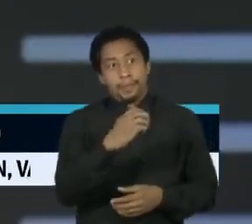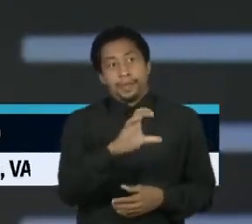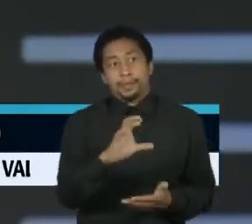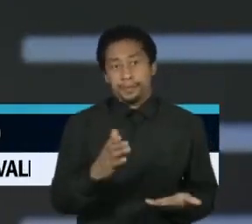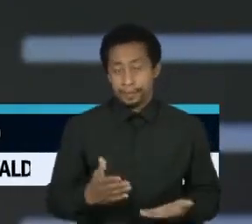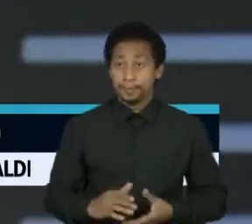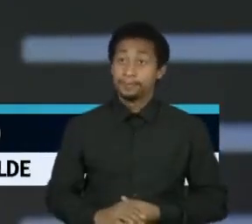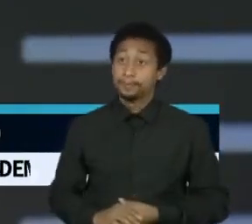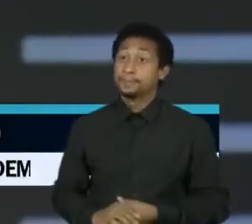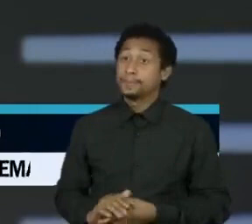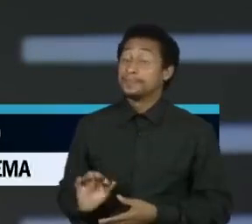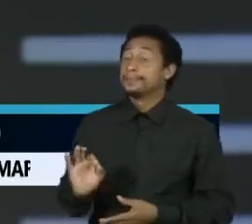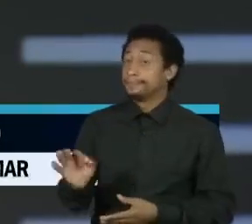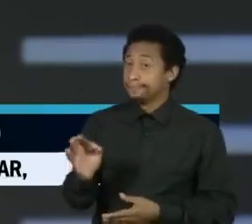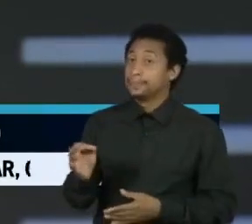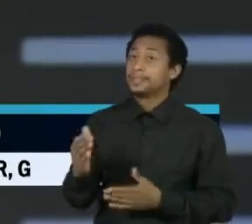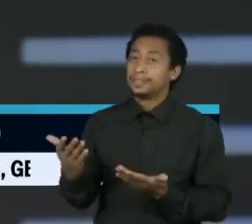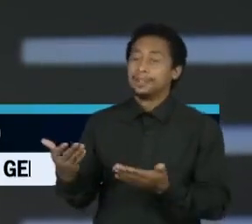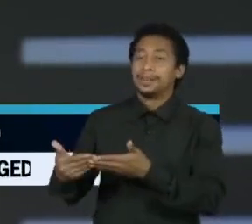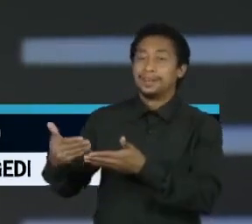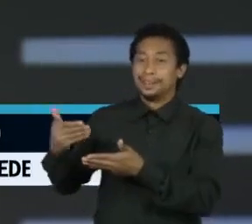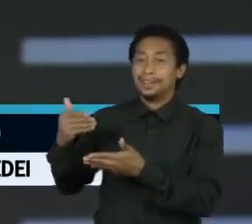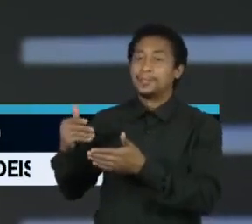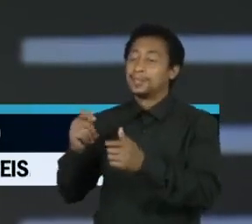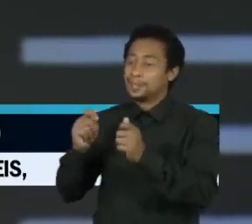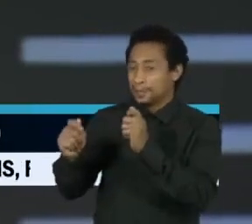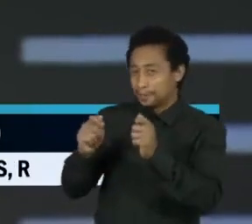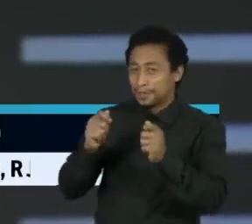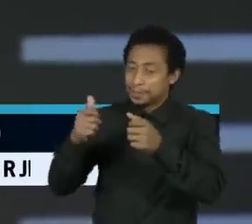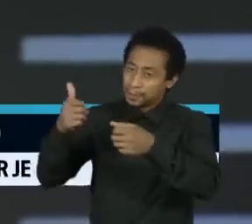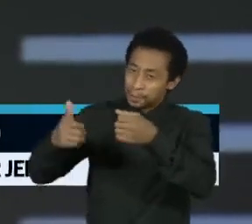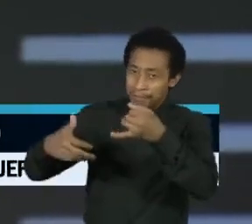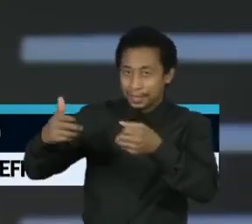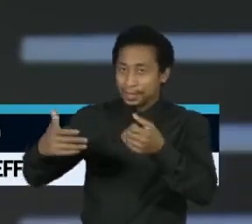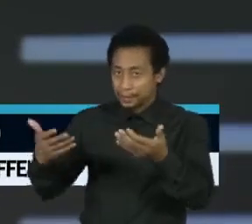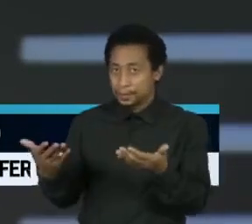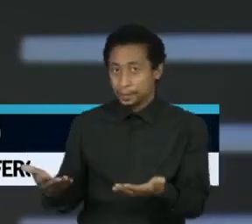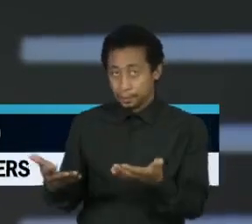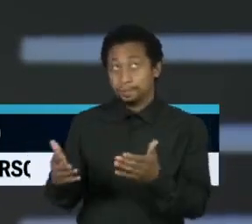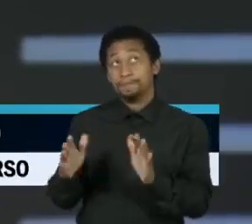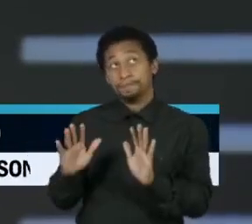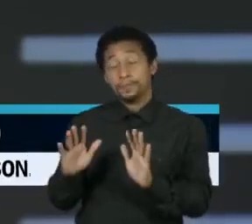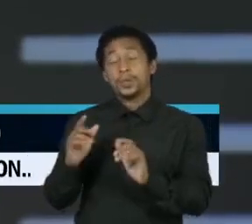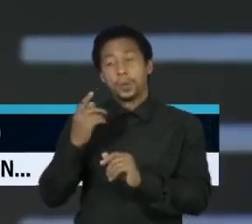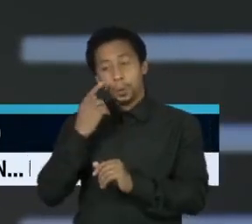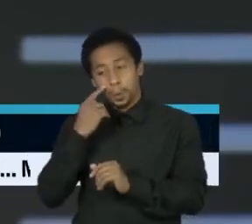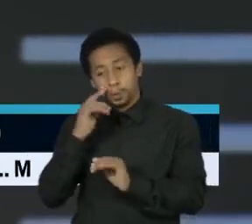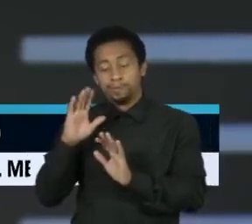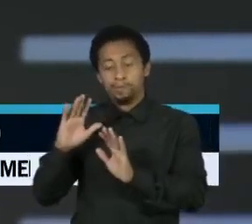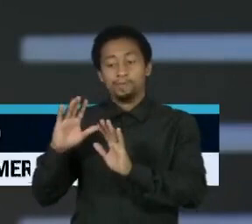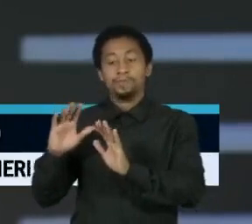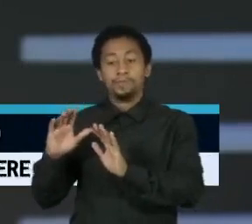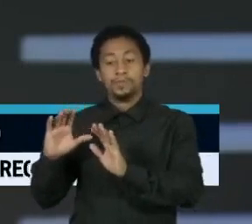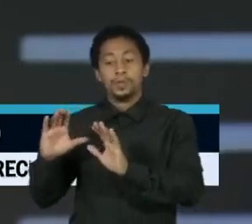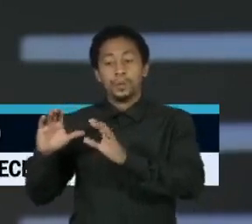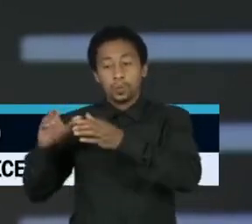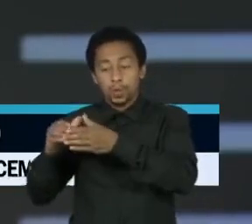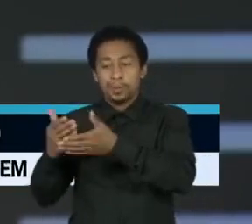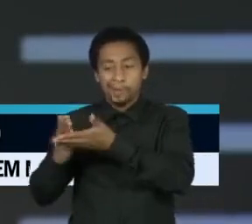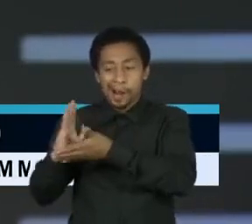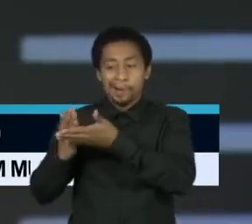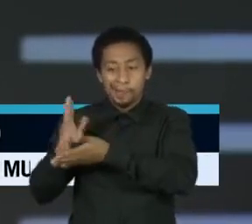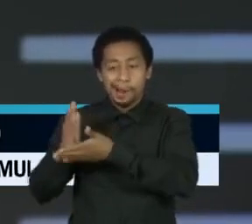como dizia mesmo o entrevistado durante a matéria, por um lado, essa febre das PECs significa que você